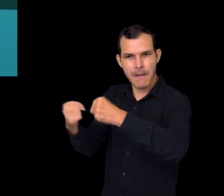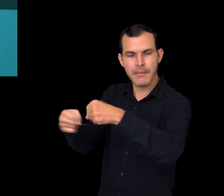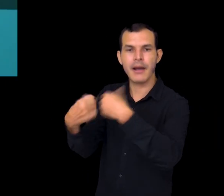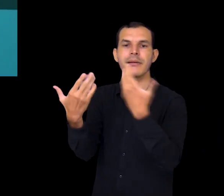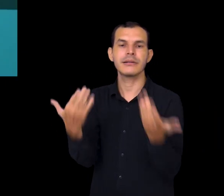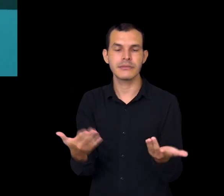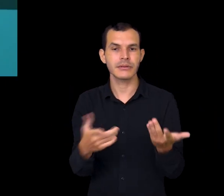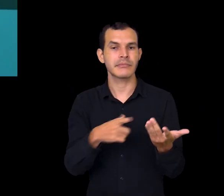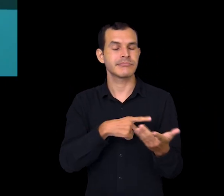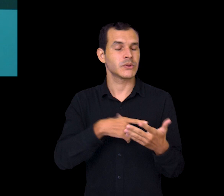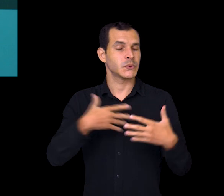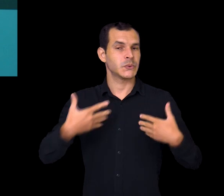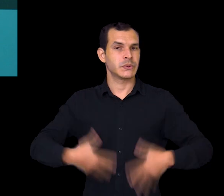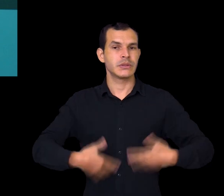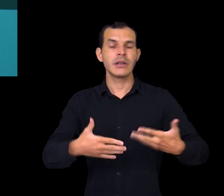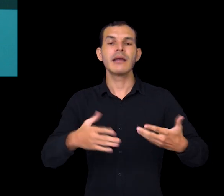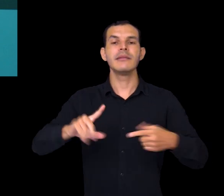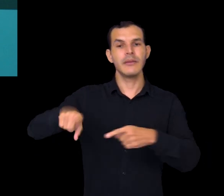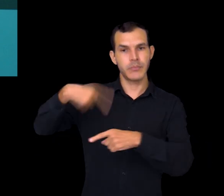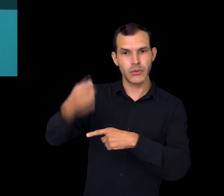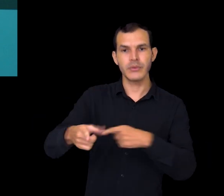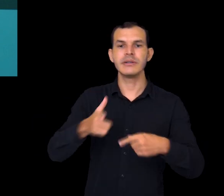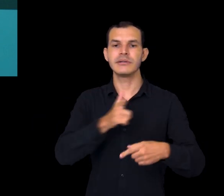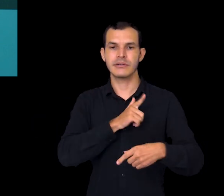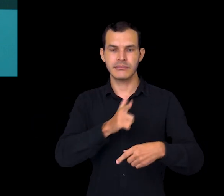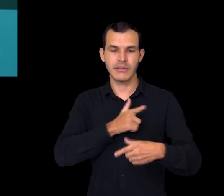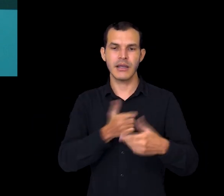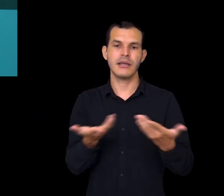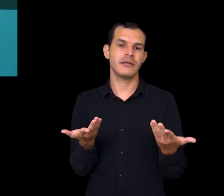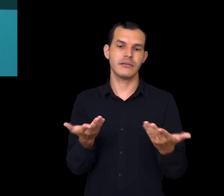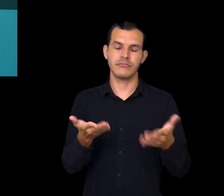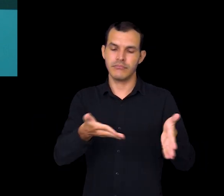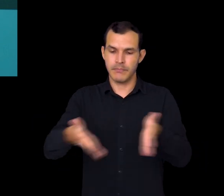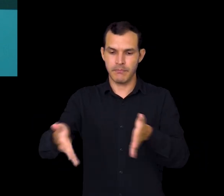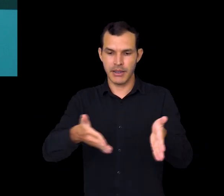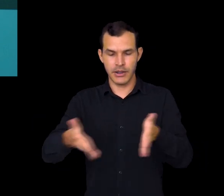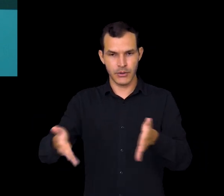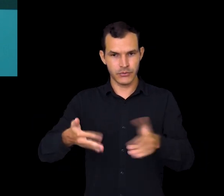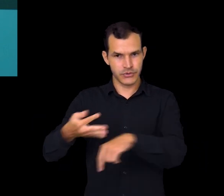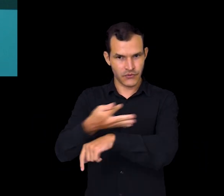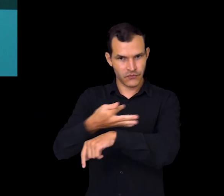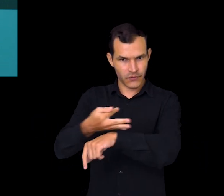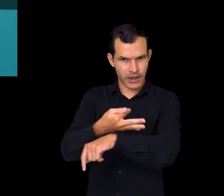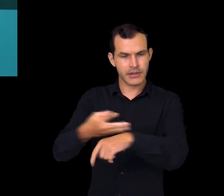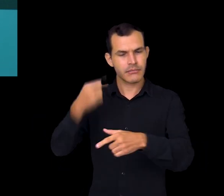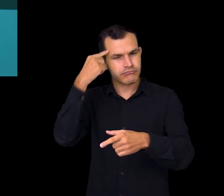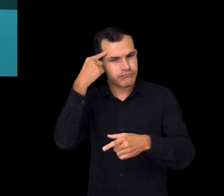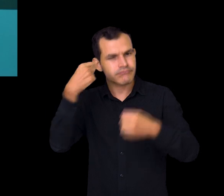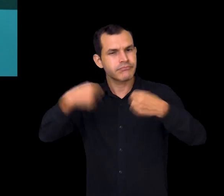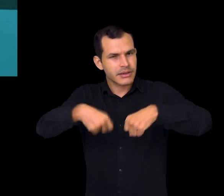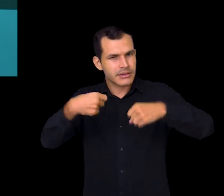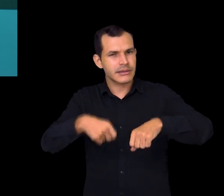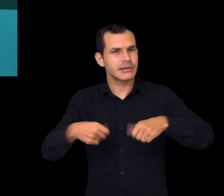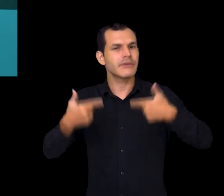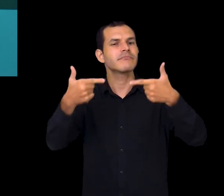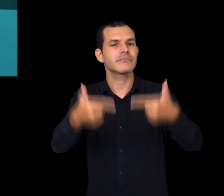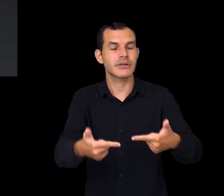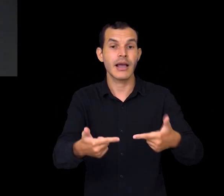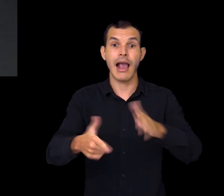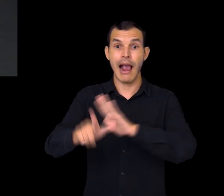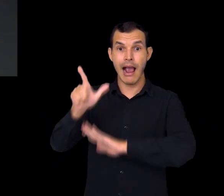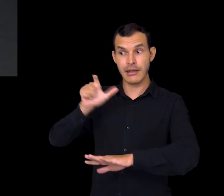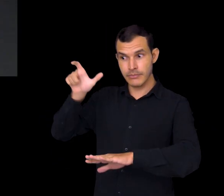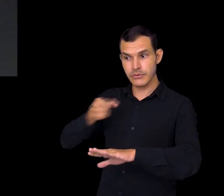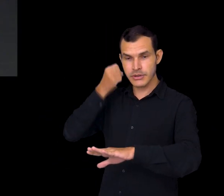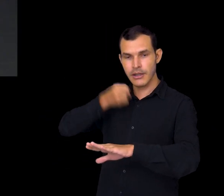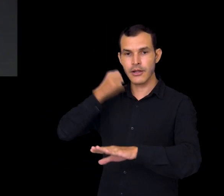logo em seguida veio o recesso, e aí falou, olha, nós precisamos fazer alguma coisa. A princípio, o senador Antônio Carlos Magalhães mandou botar uma cerca. O senador era o